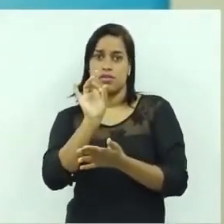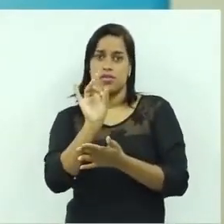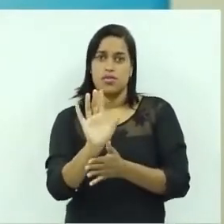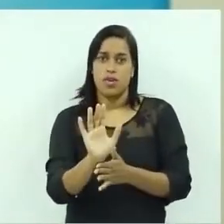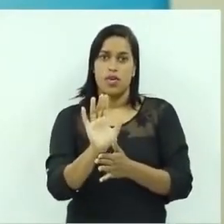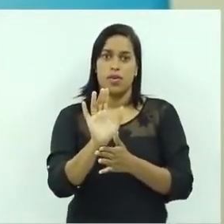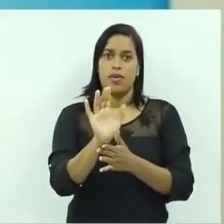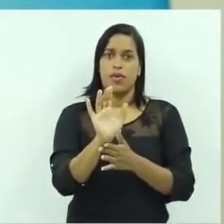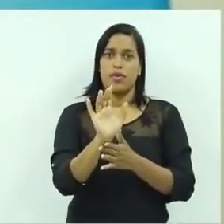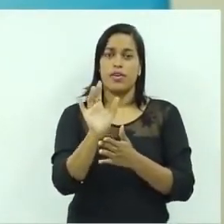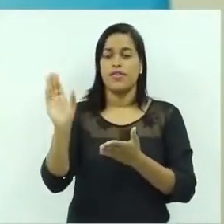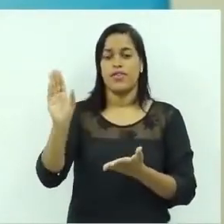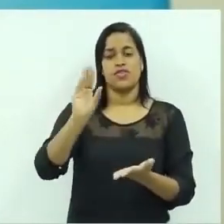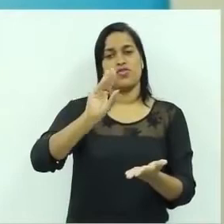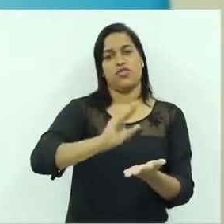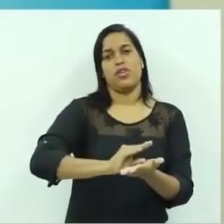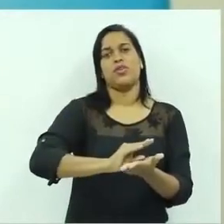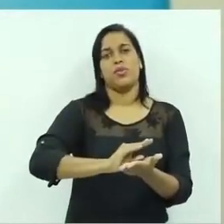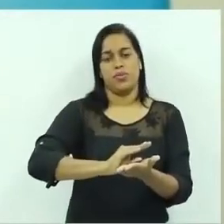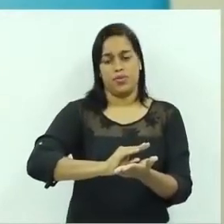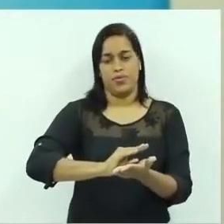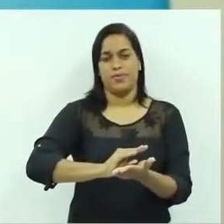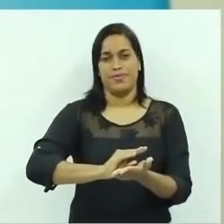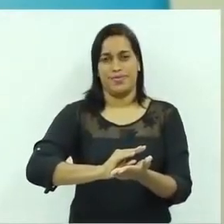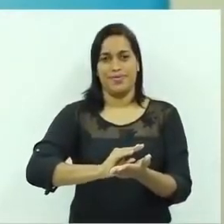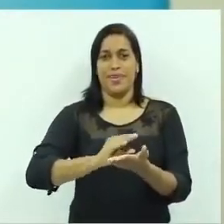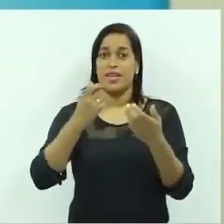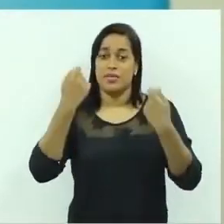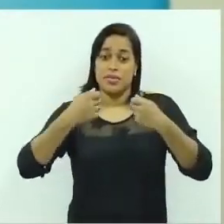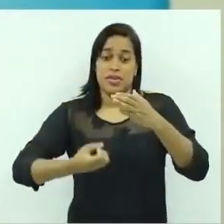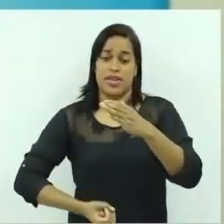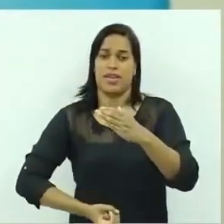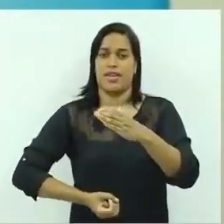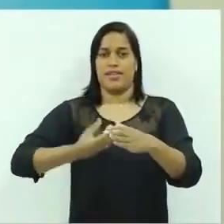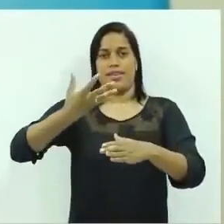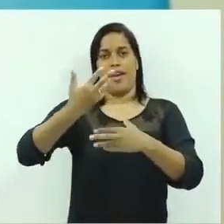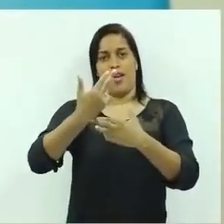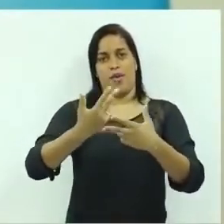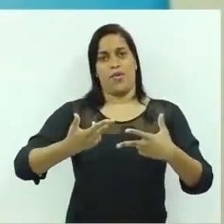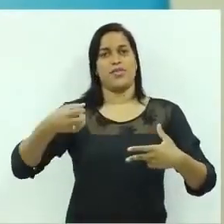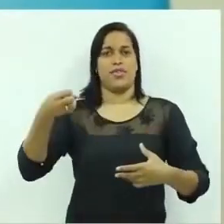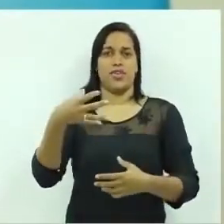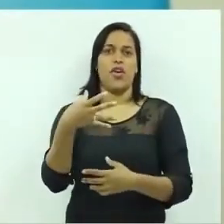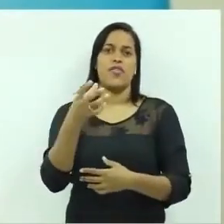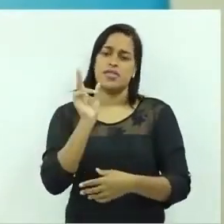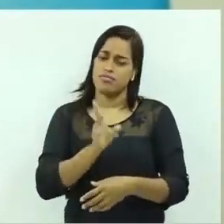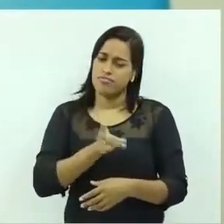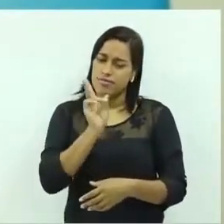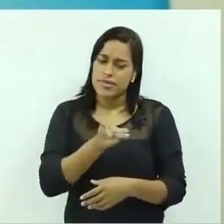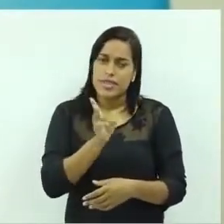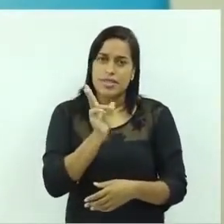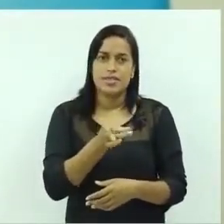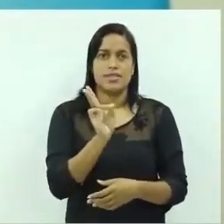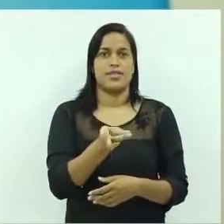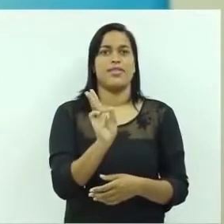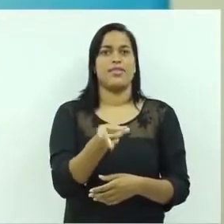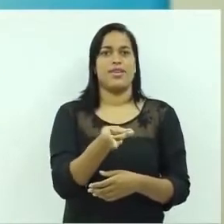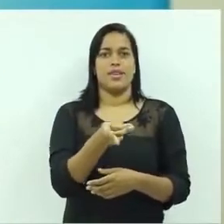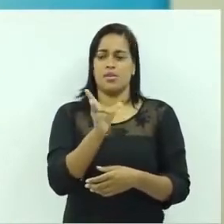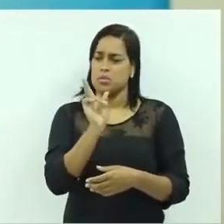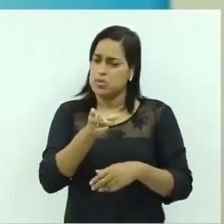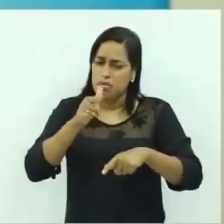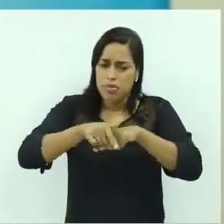estão empreendendo. Porque elas estão criando coisas novas, sempre colocando